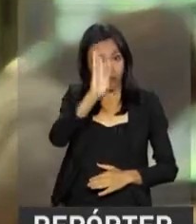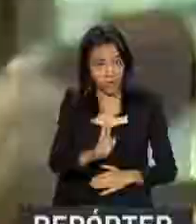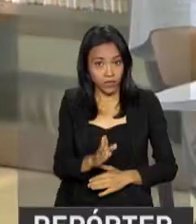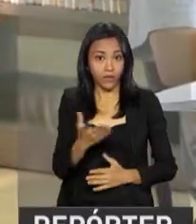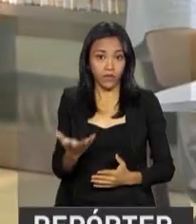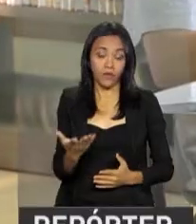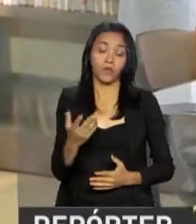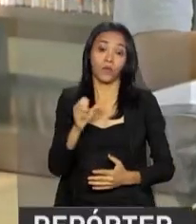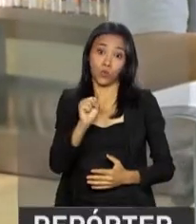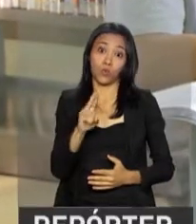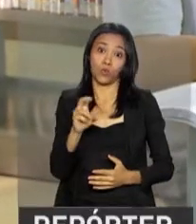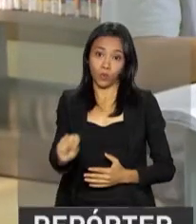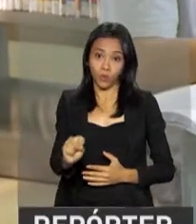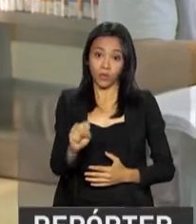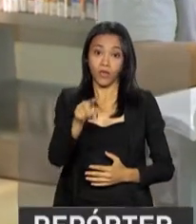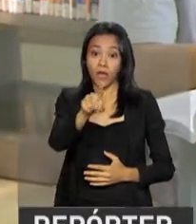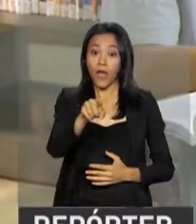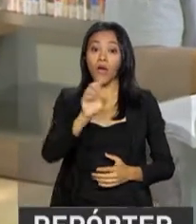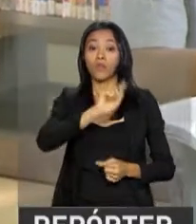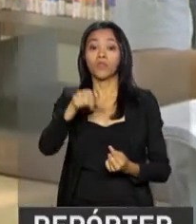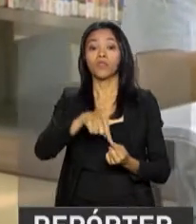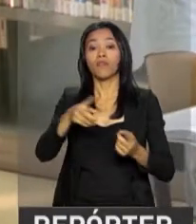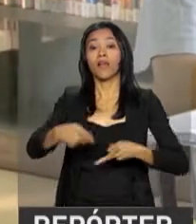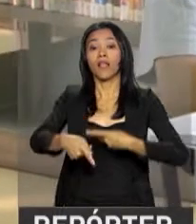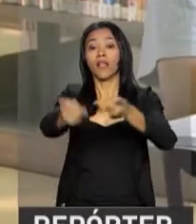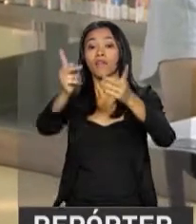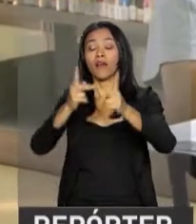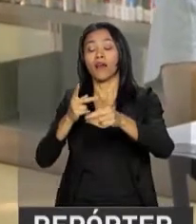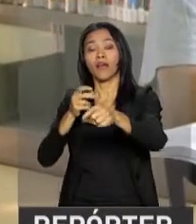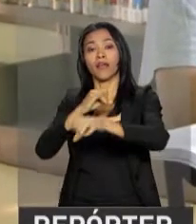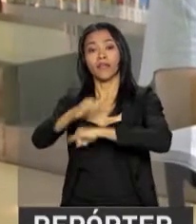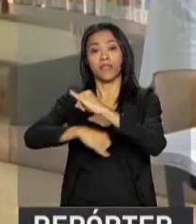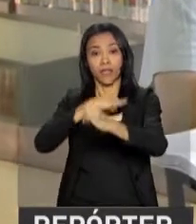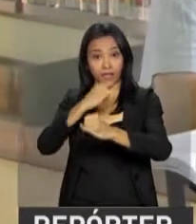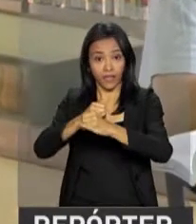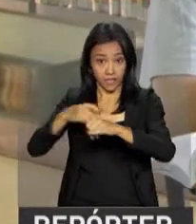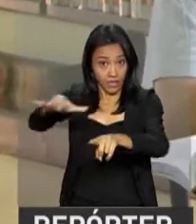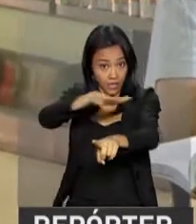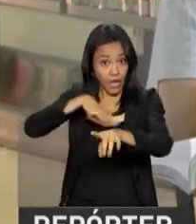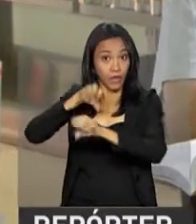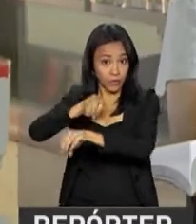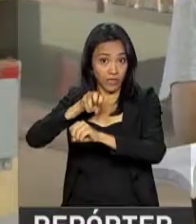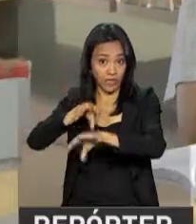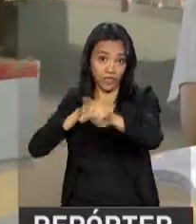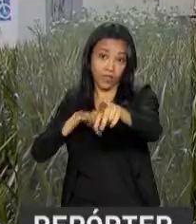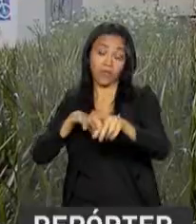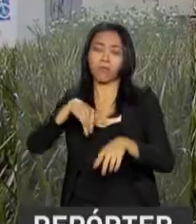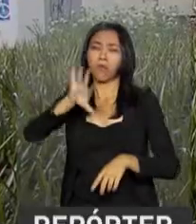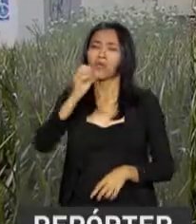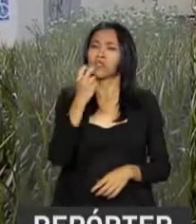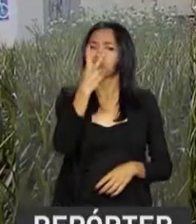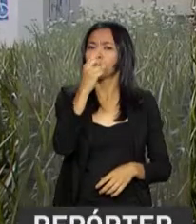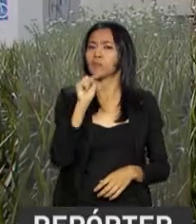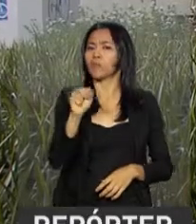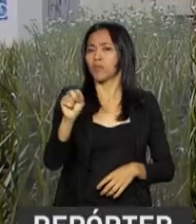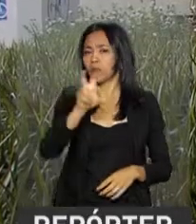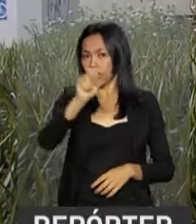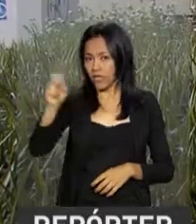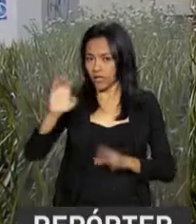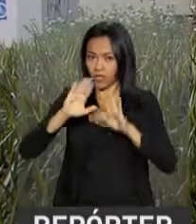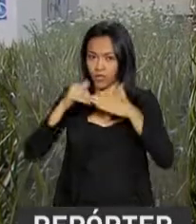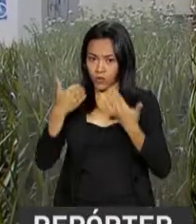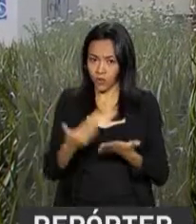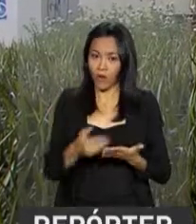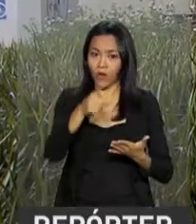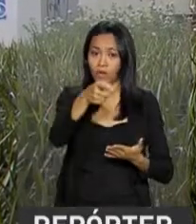a meta é levar internet de alta velocidade para quase 22 mil e 500 escolas e atender mais de